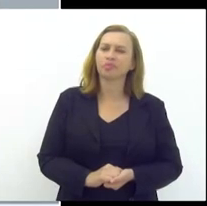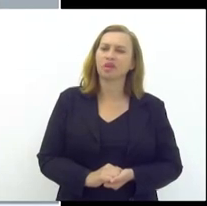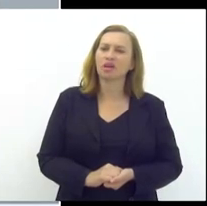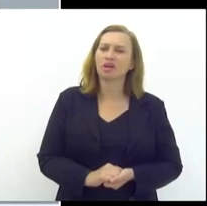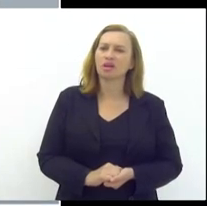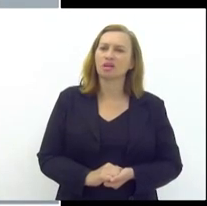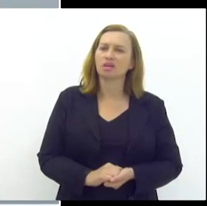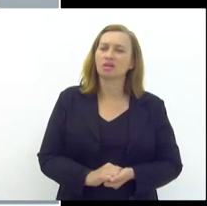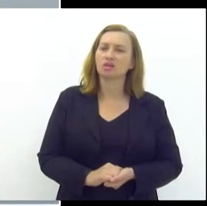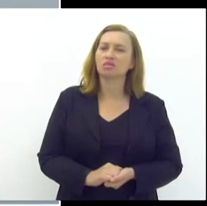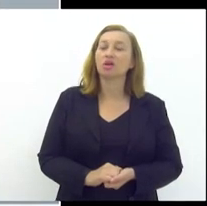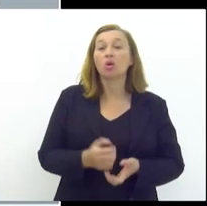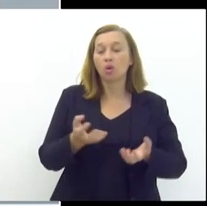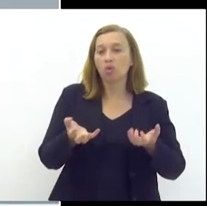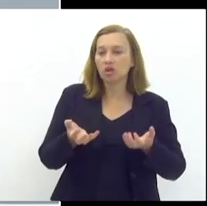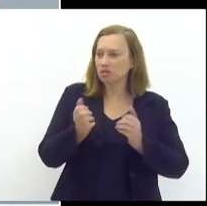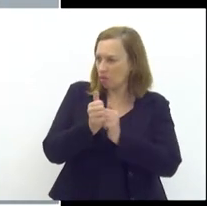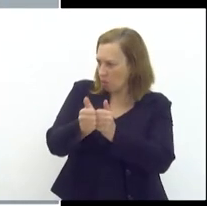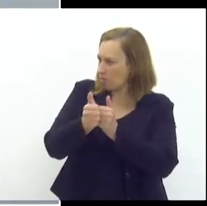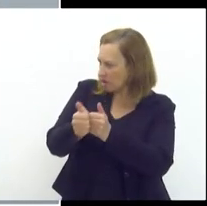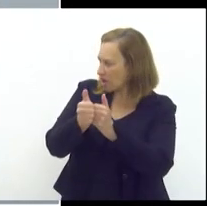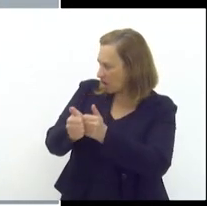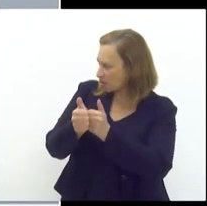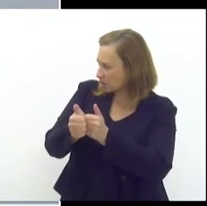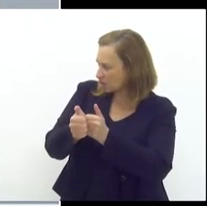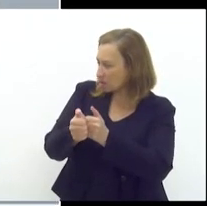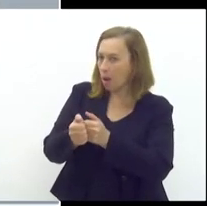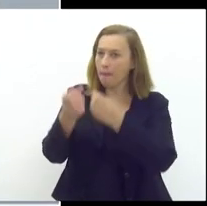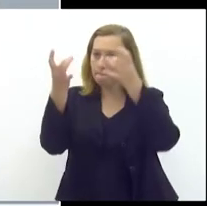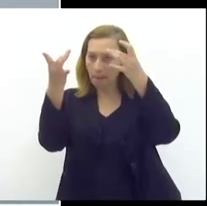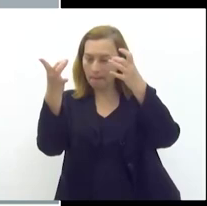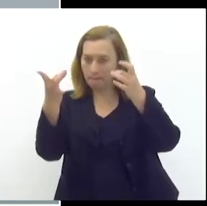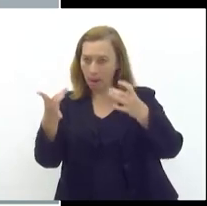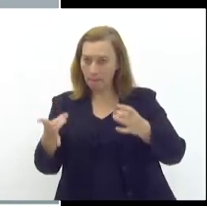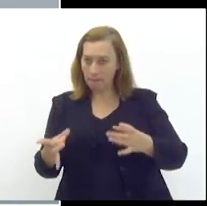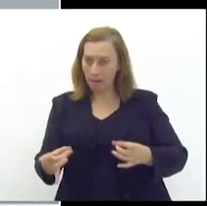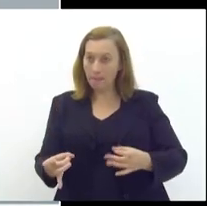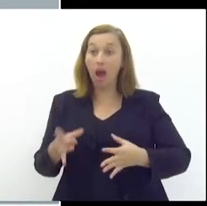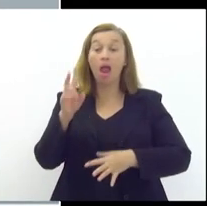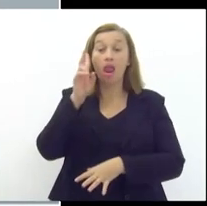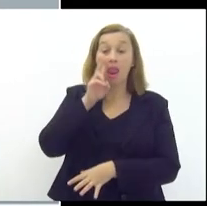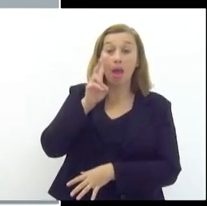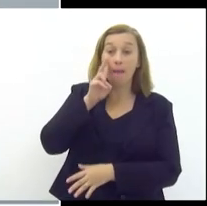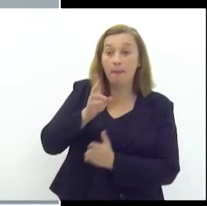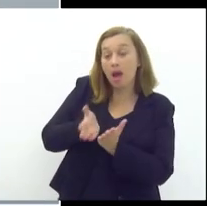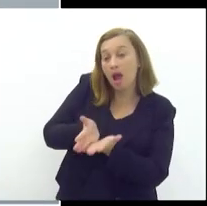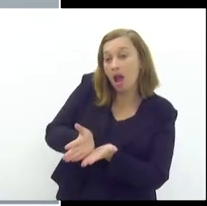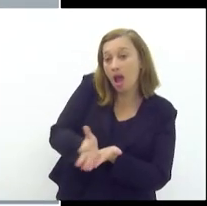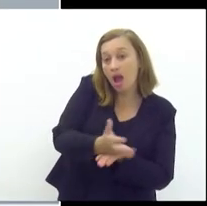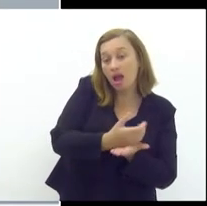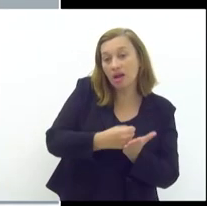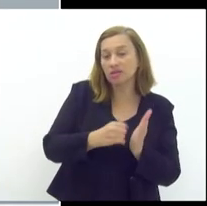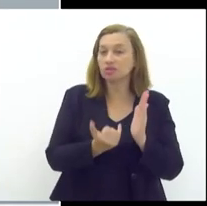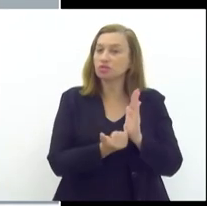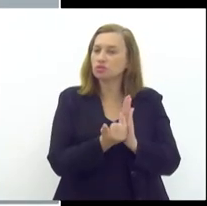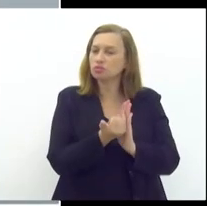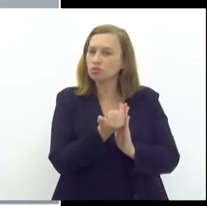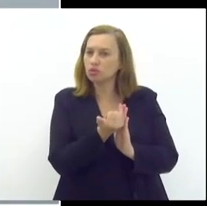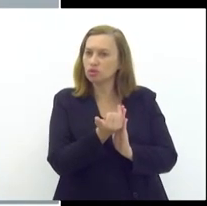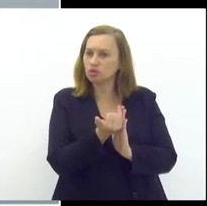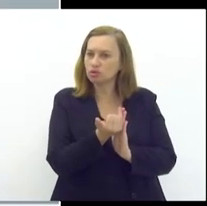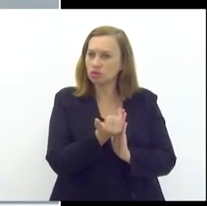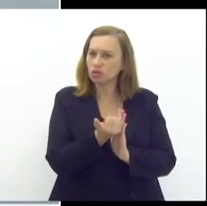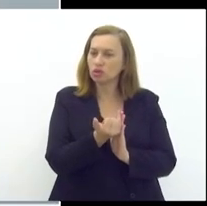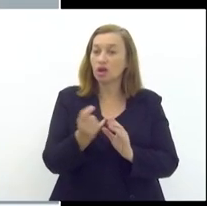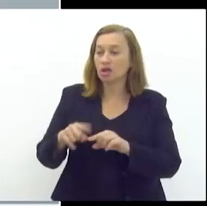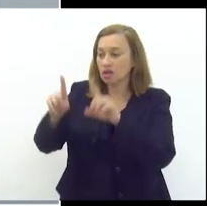aí eu queria que acompanhasse aqui no tópico cumpre lembrar que a arrecadação do imposto de renda na fonte dos